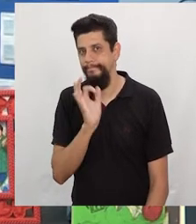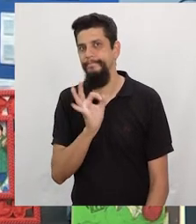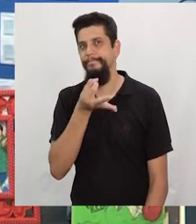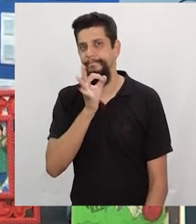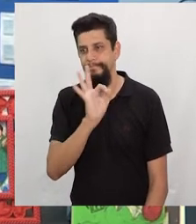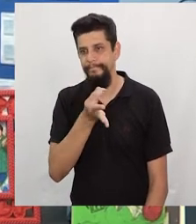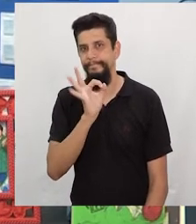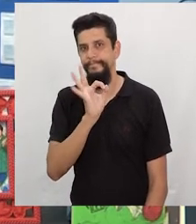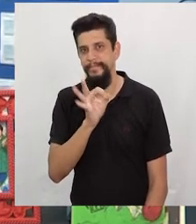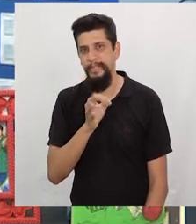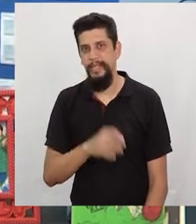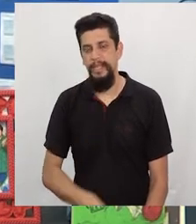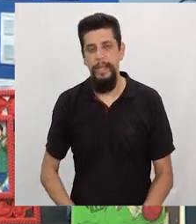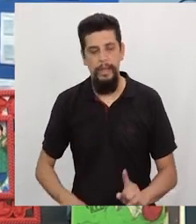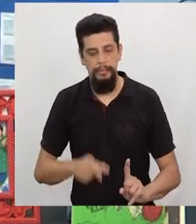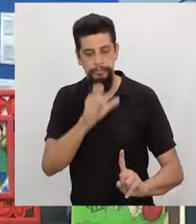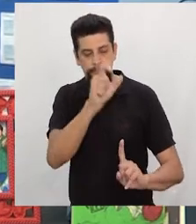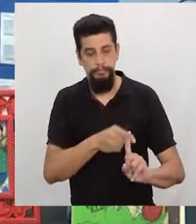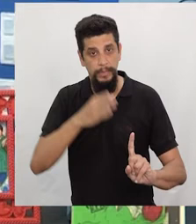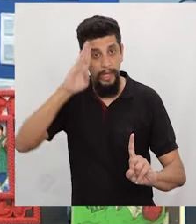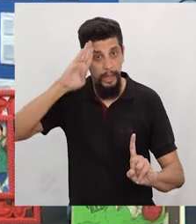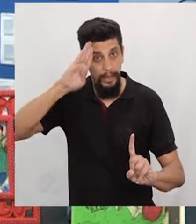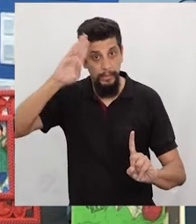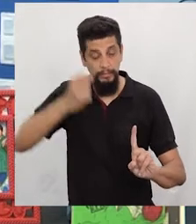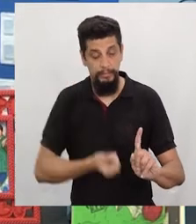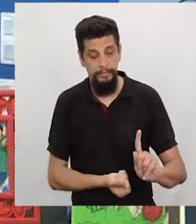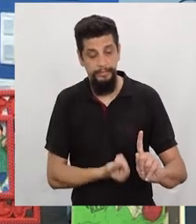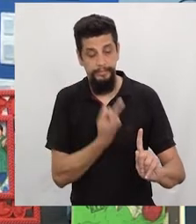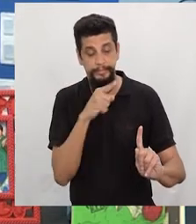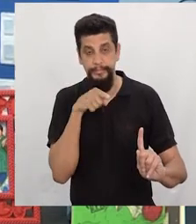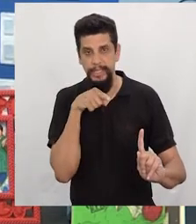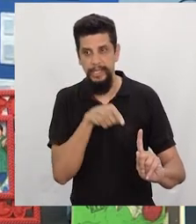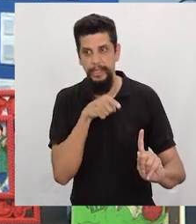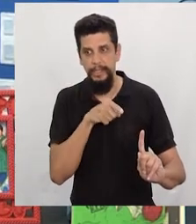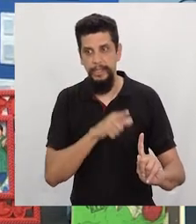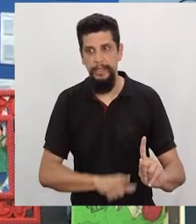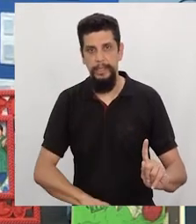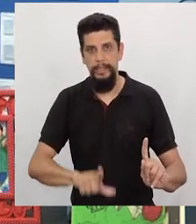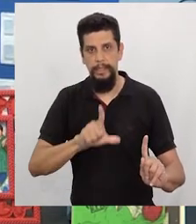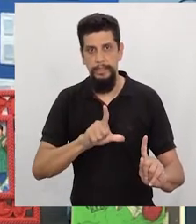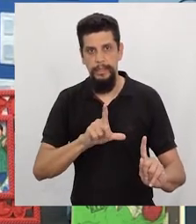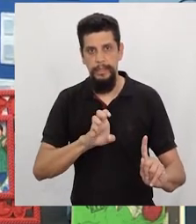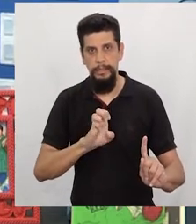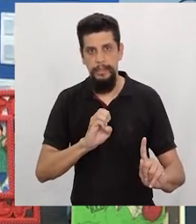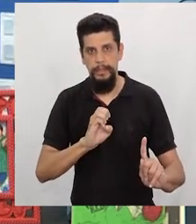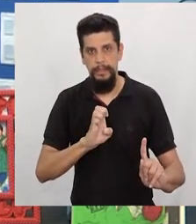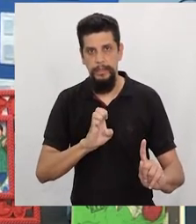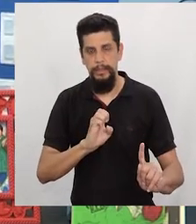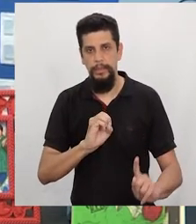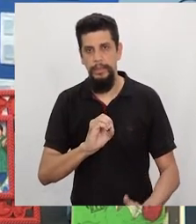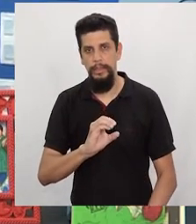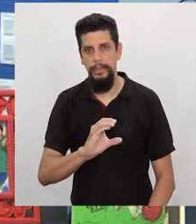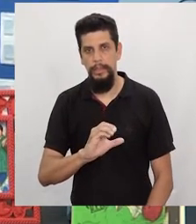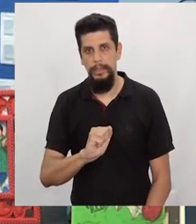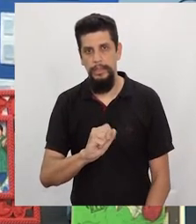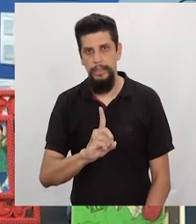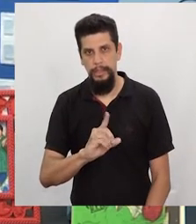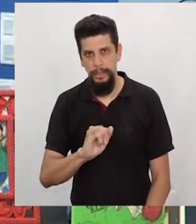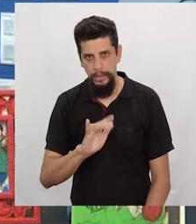Isso mesmo! A principal suspeita até então é a dona Leocádia. Vamos